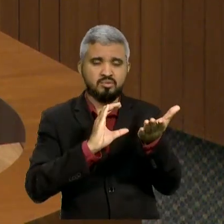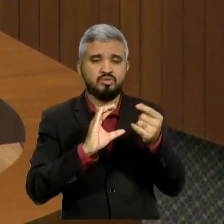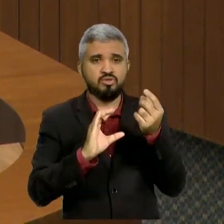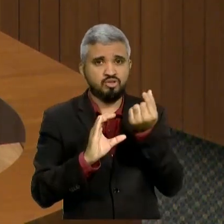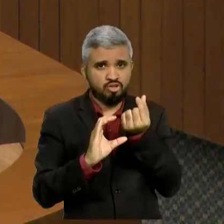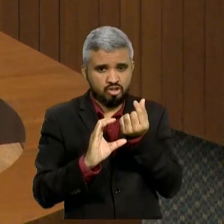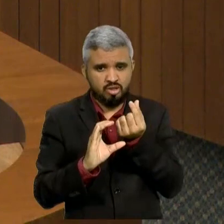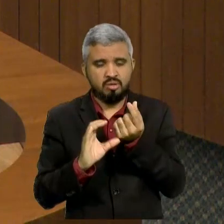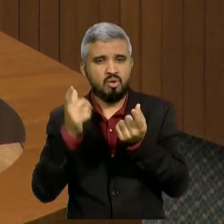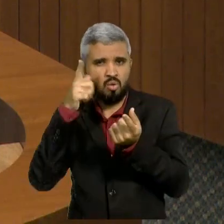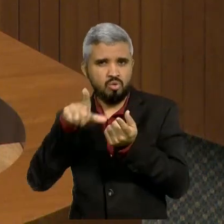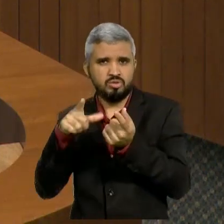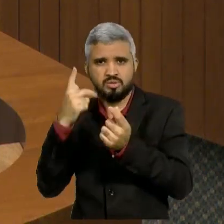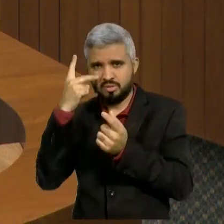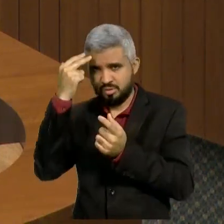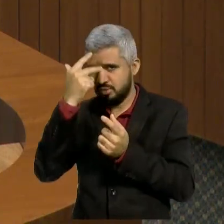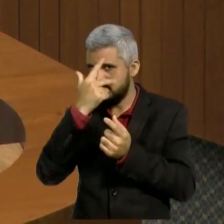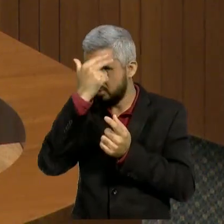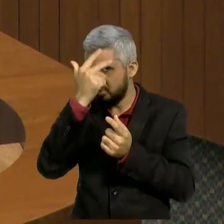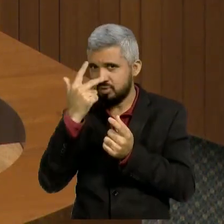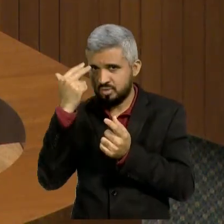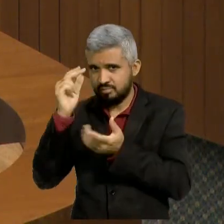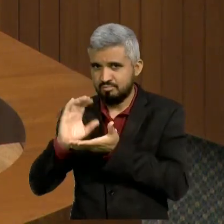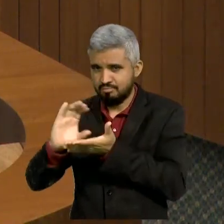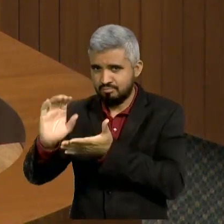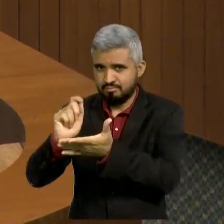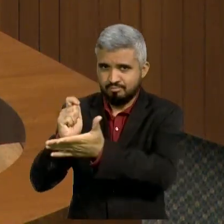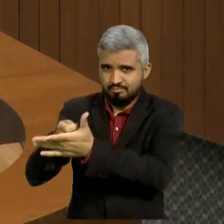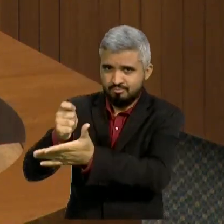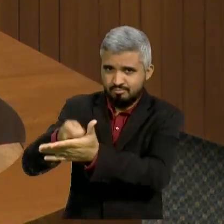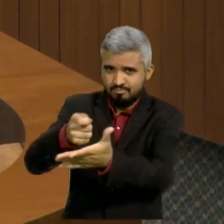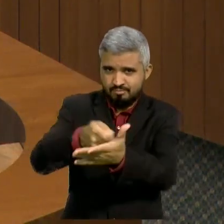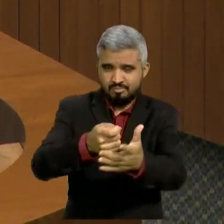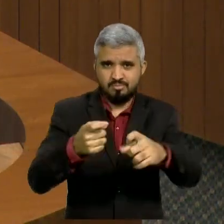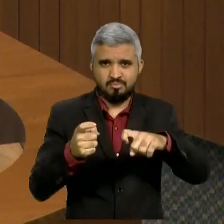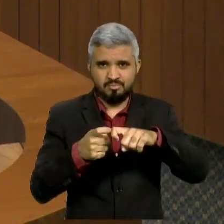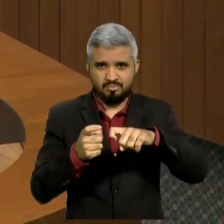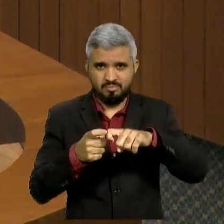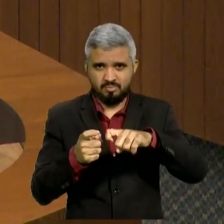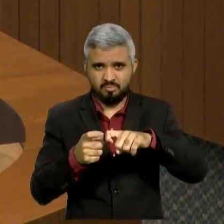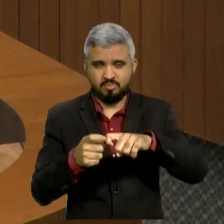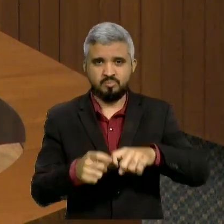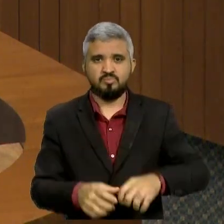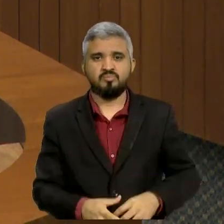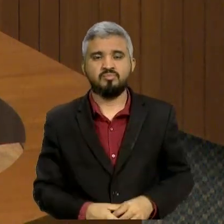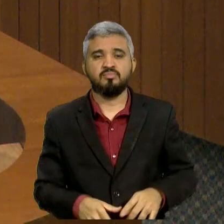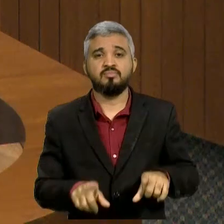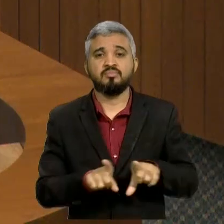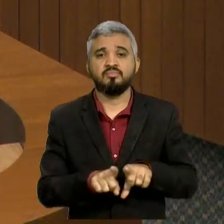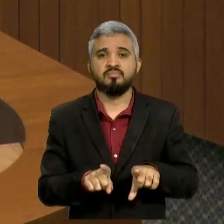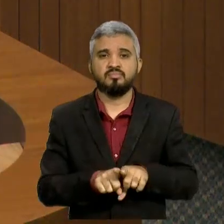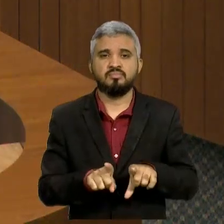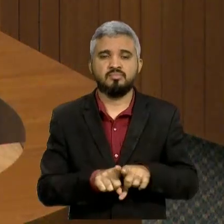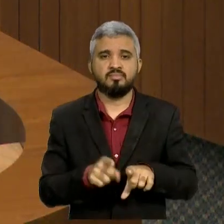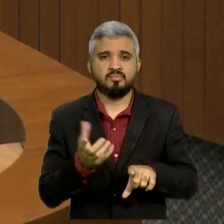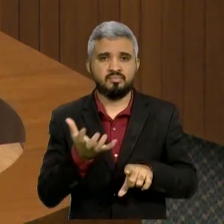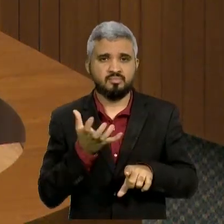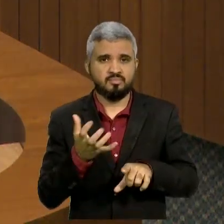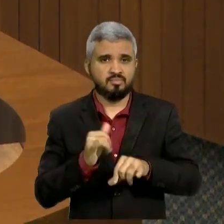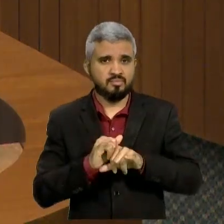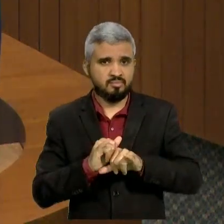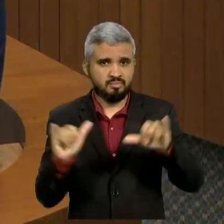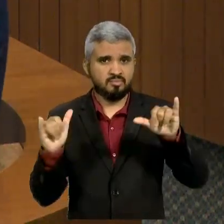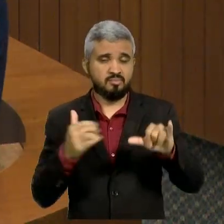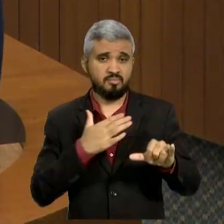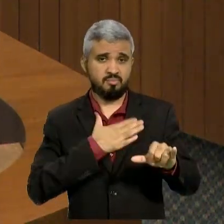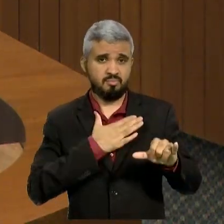fazer essas cirurgias e através do do Governo do Estado a gente tá realizando e queria anunciar nesse momento que a minha emenda